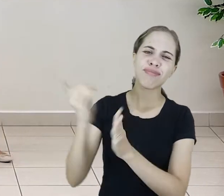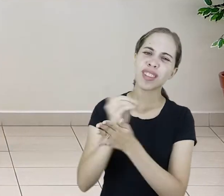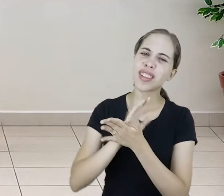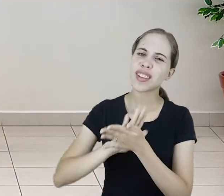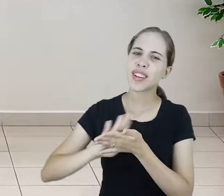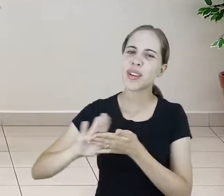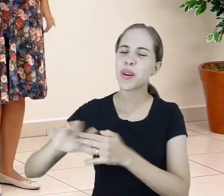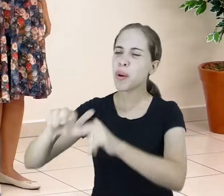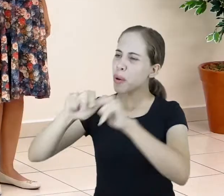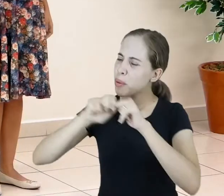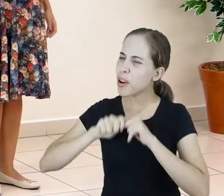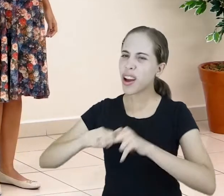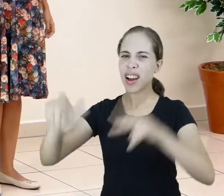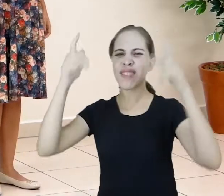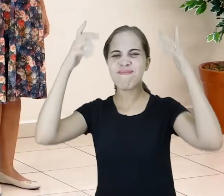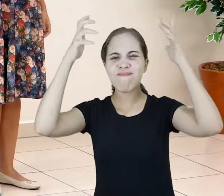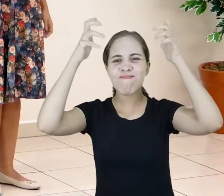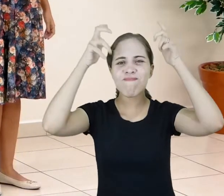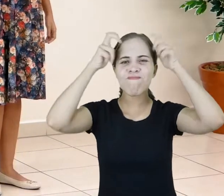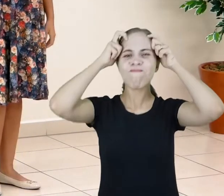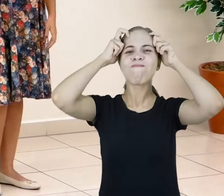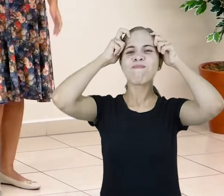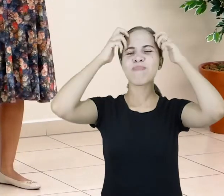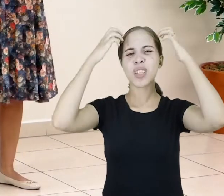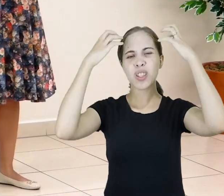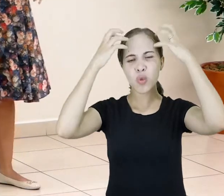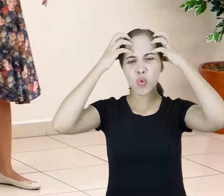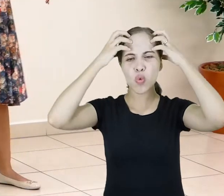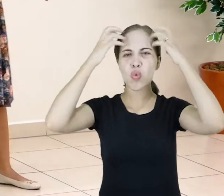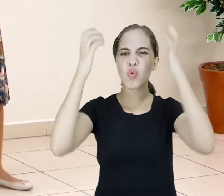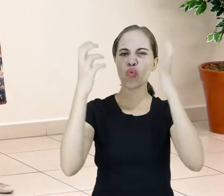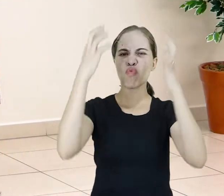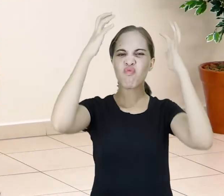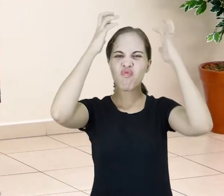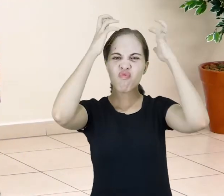pela coroa de